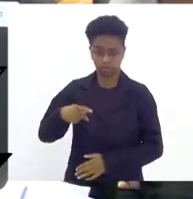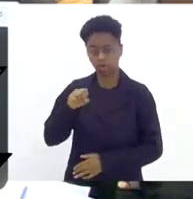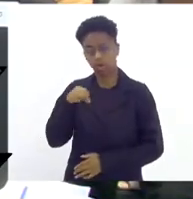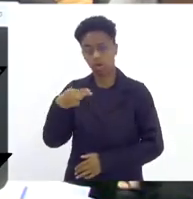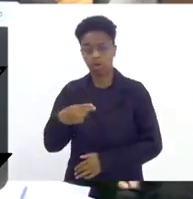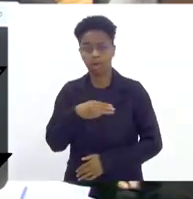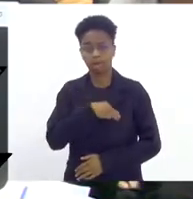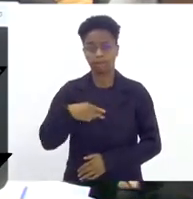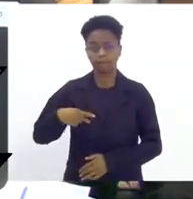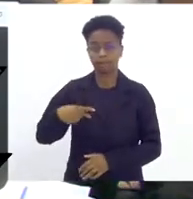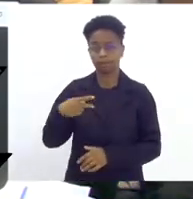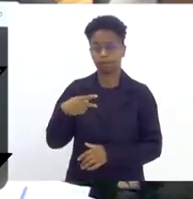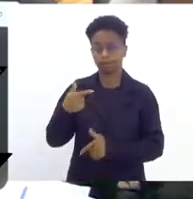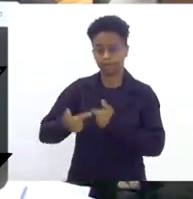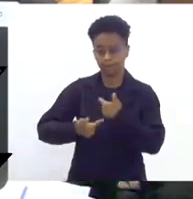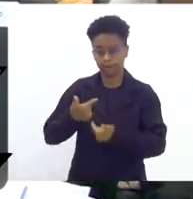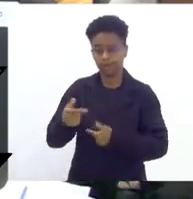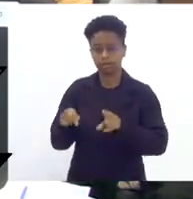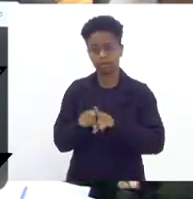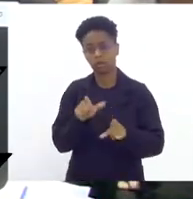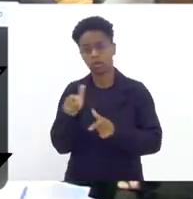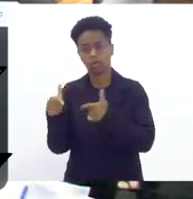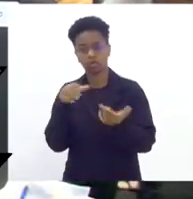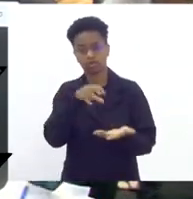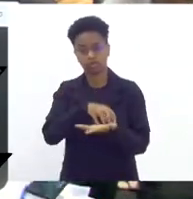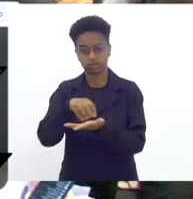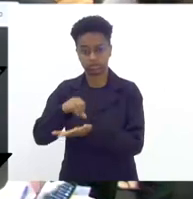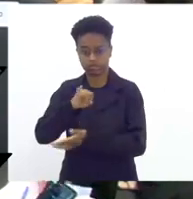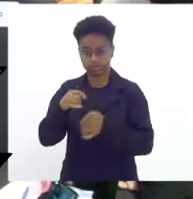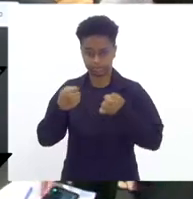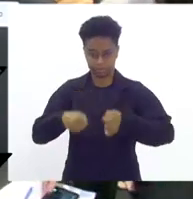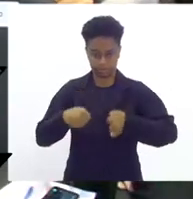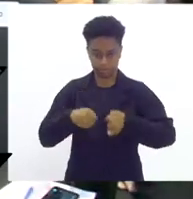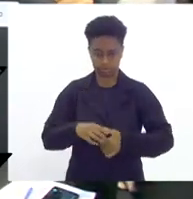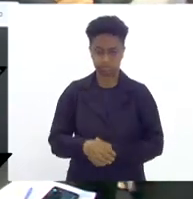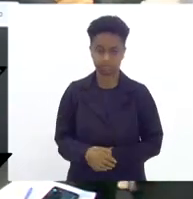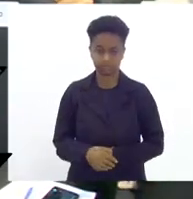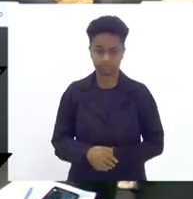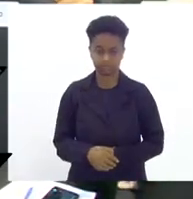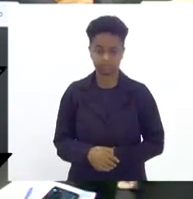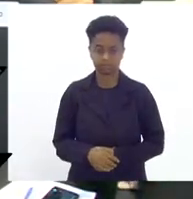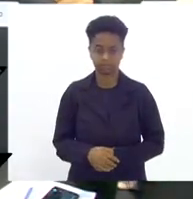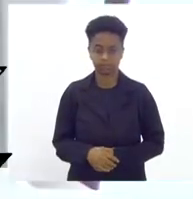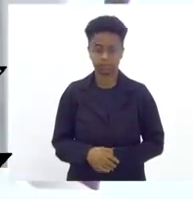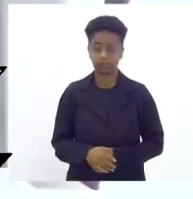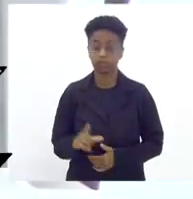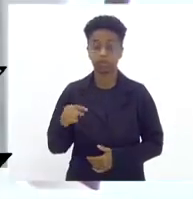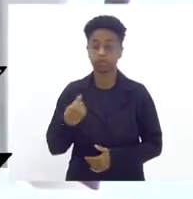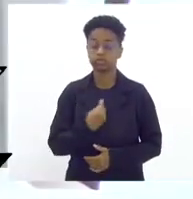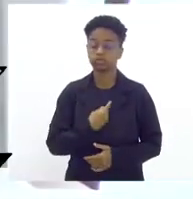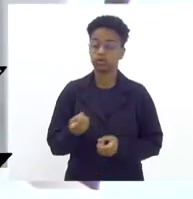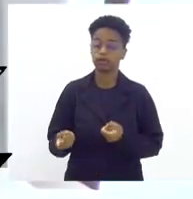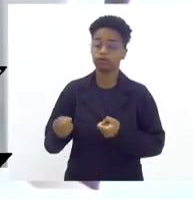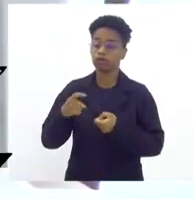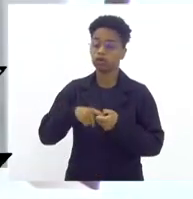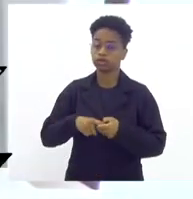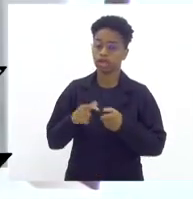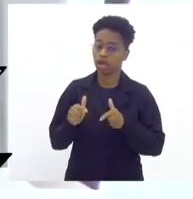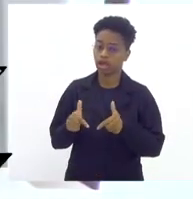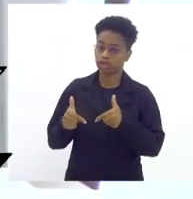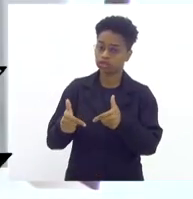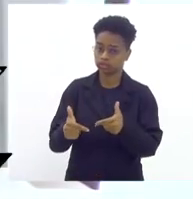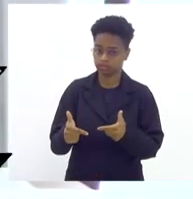Público do Trabalho ou algum outro órgão que se faça necessário é nós estamos retomando então algumas atividades